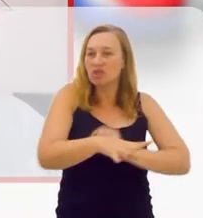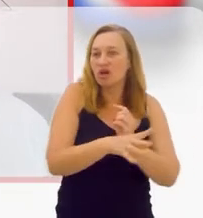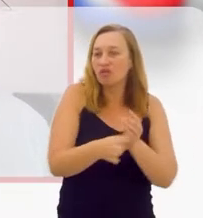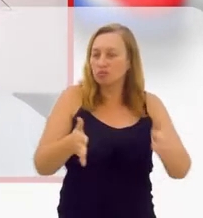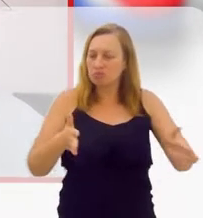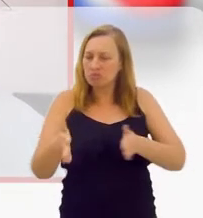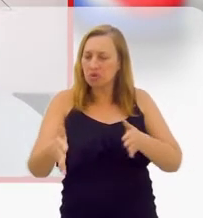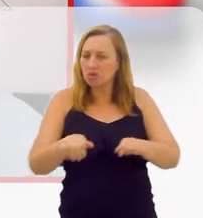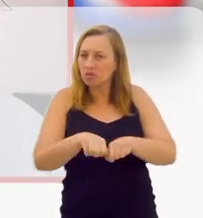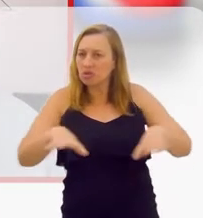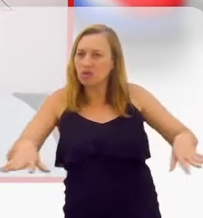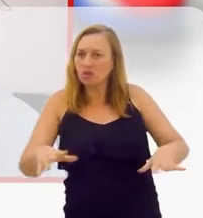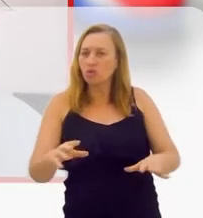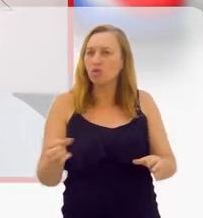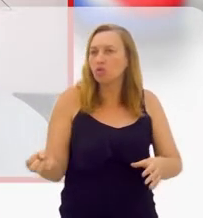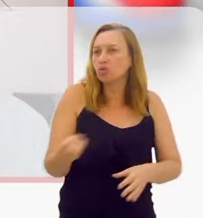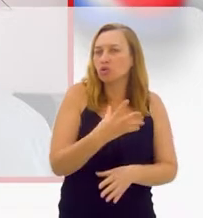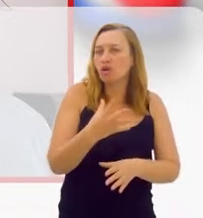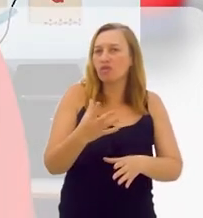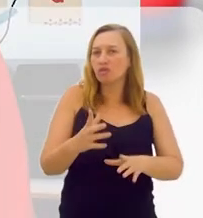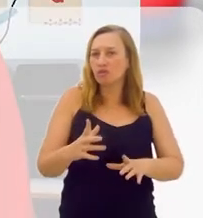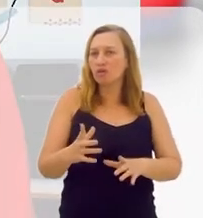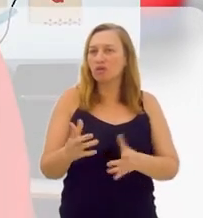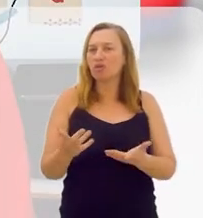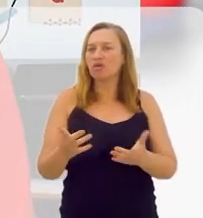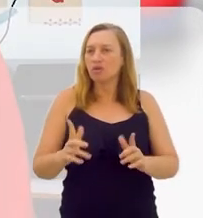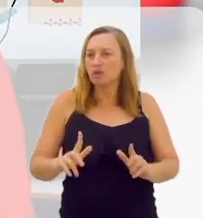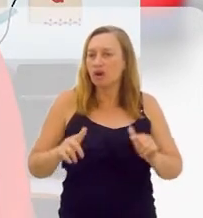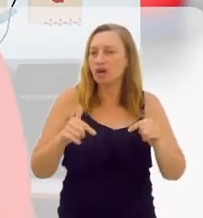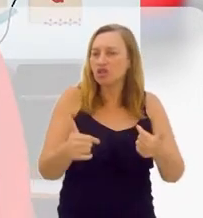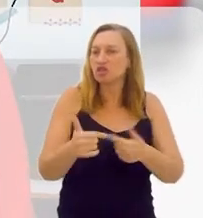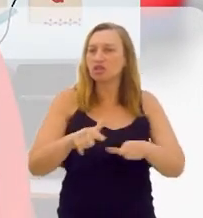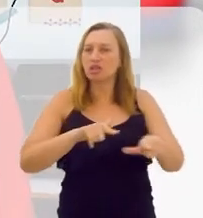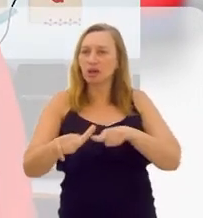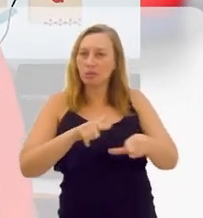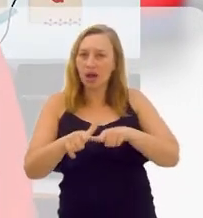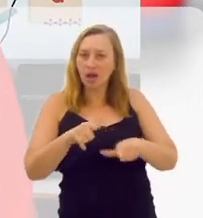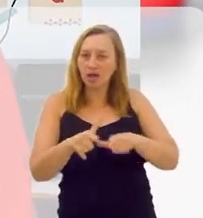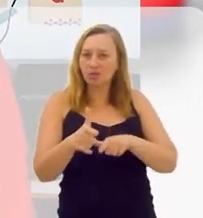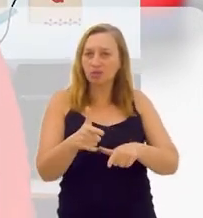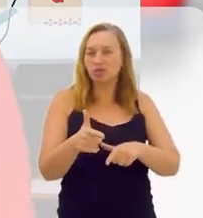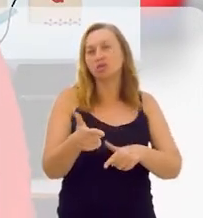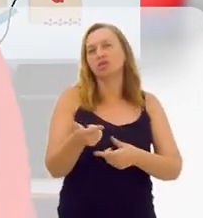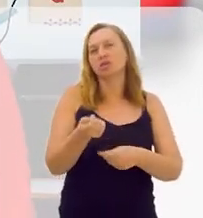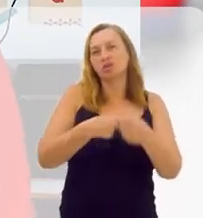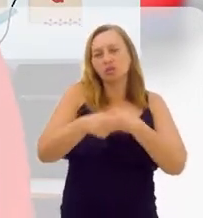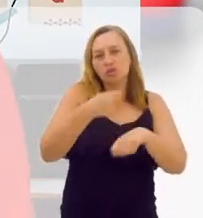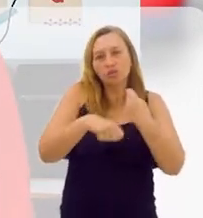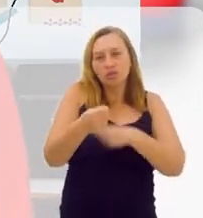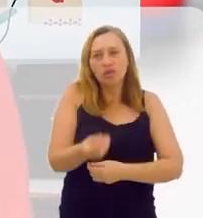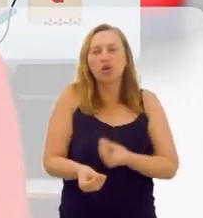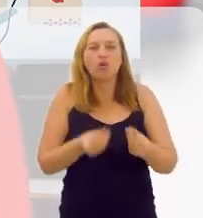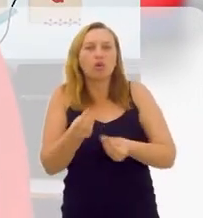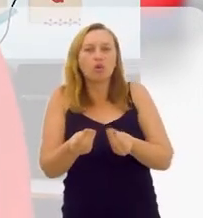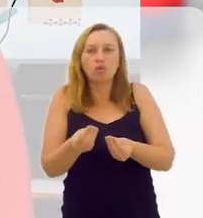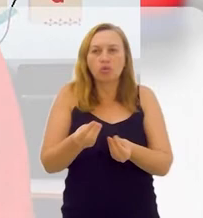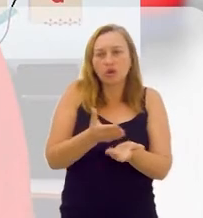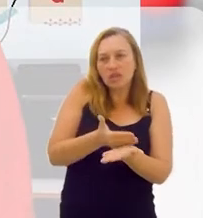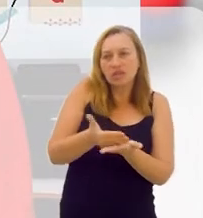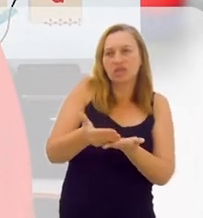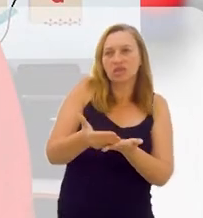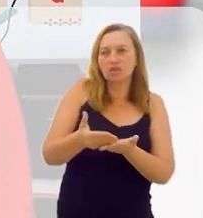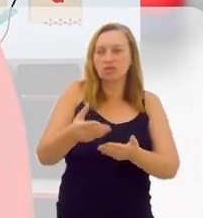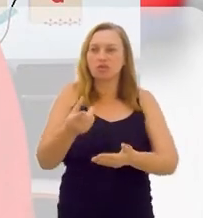você conheceu essa nova forma de fazer economia, né? Que é a economia solidária. Então, conta para a gente um pouquinho dessa sua história, desse seu